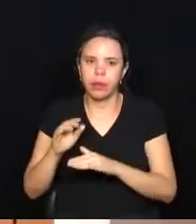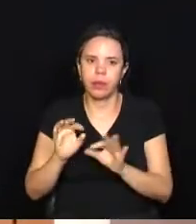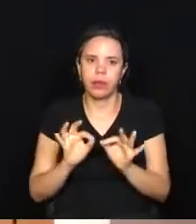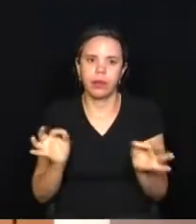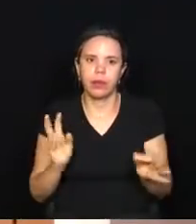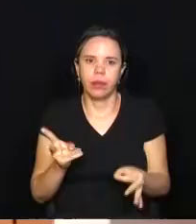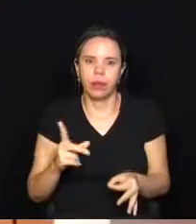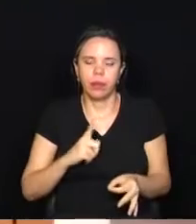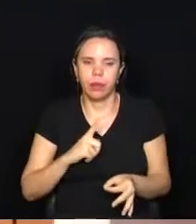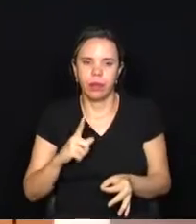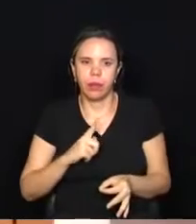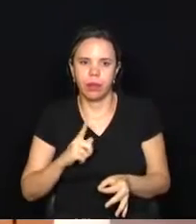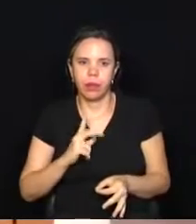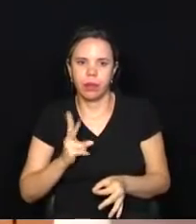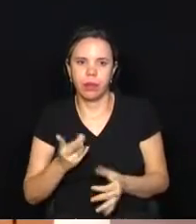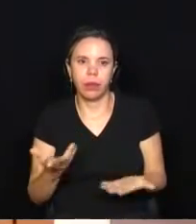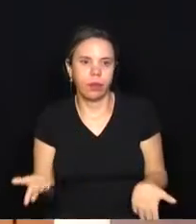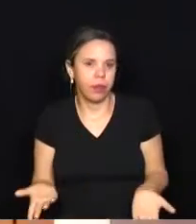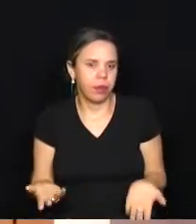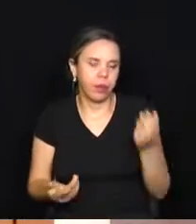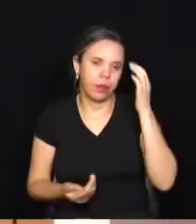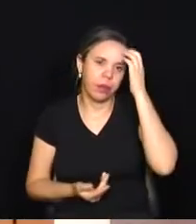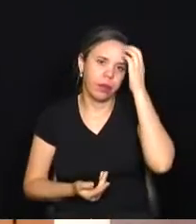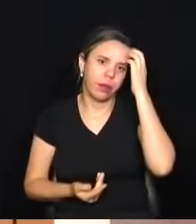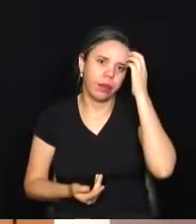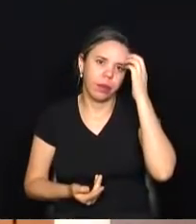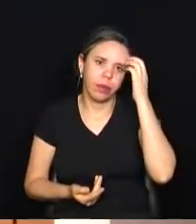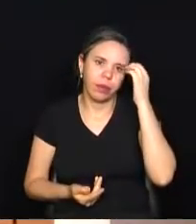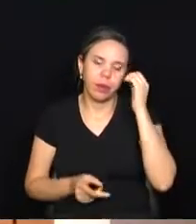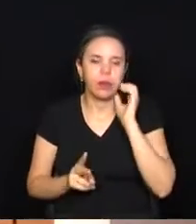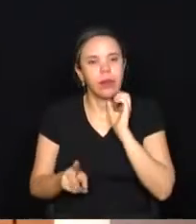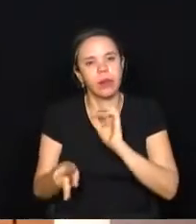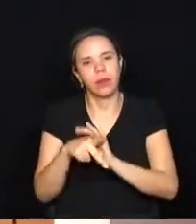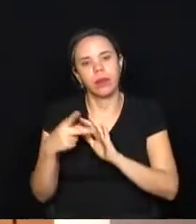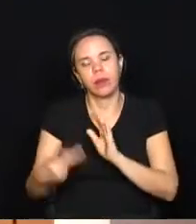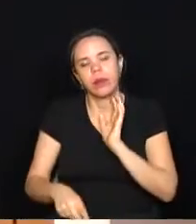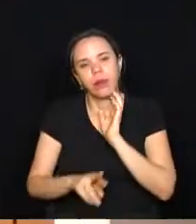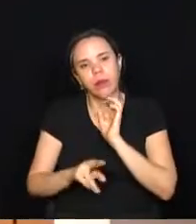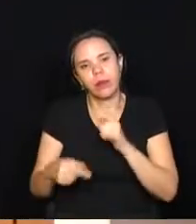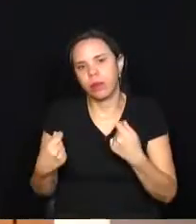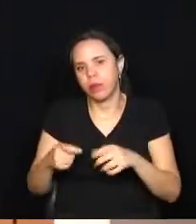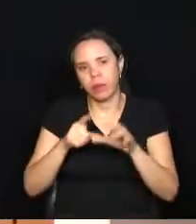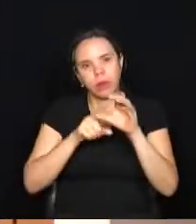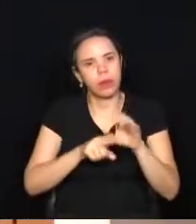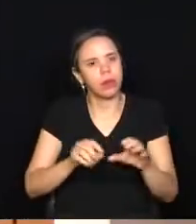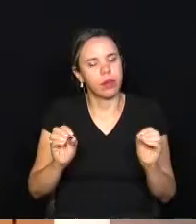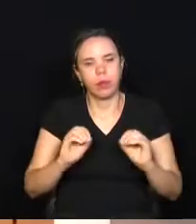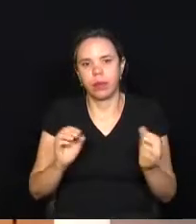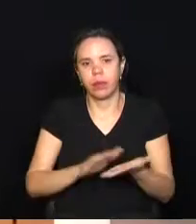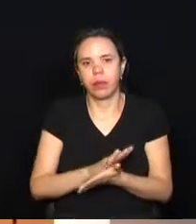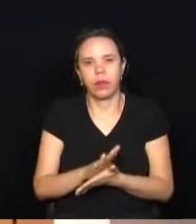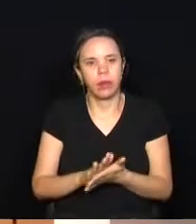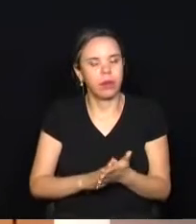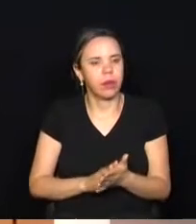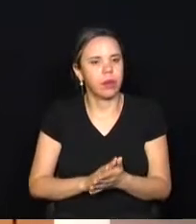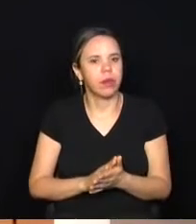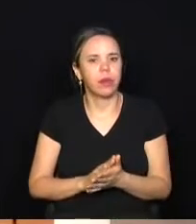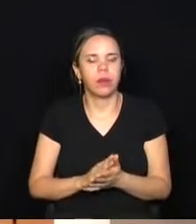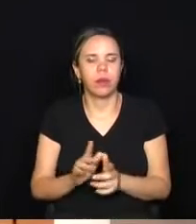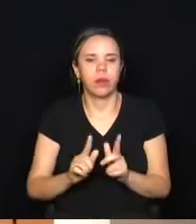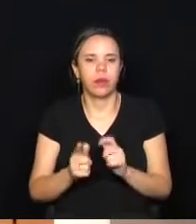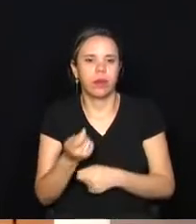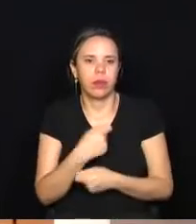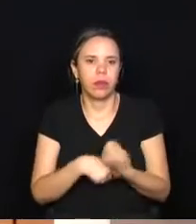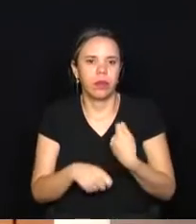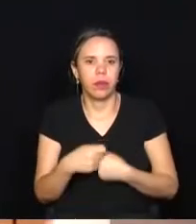existiu, sempre vai existir, né, e sempre vai ser própria. Né, ela não necessita de nada, ela vai ter condições de gerir, tá,